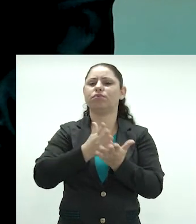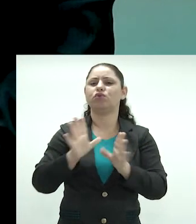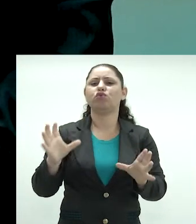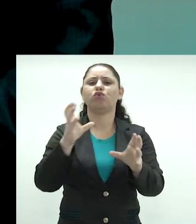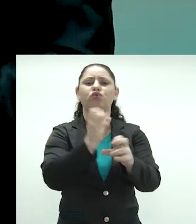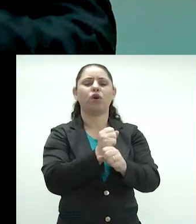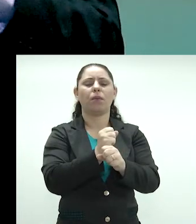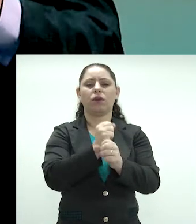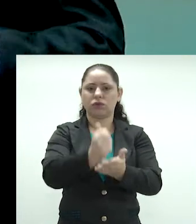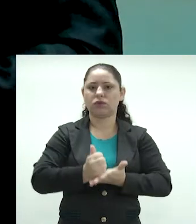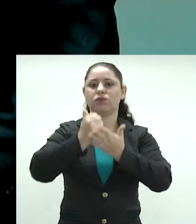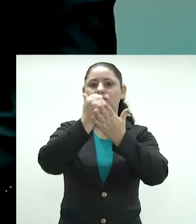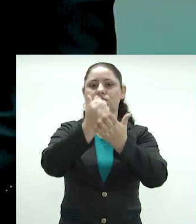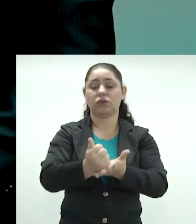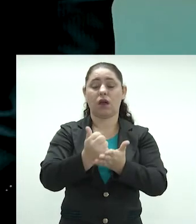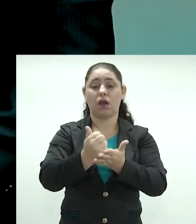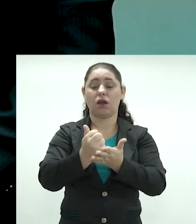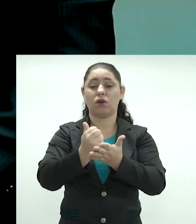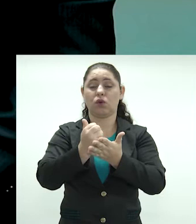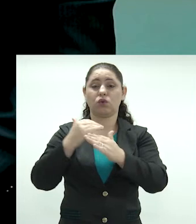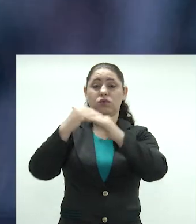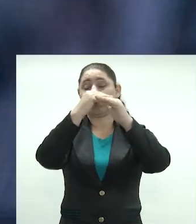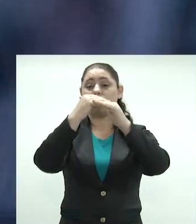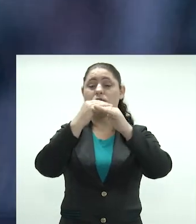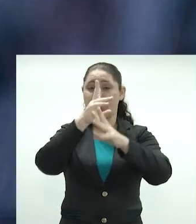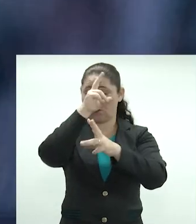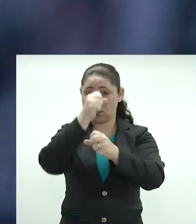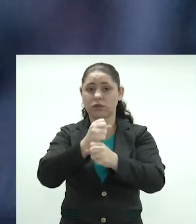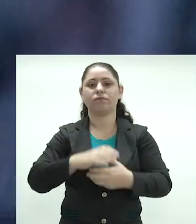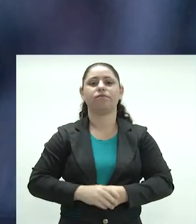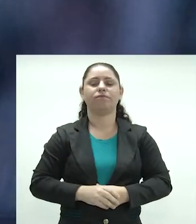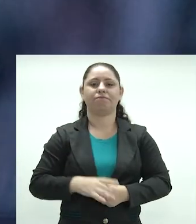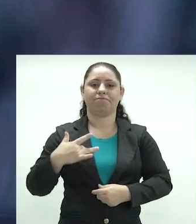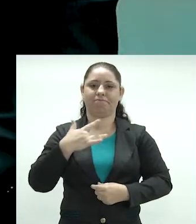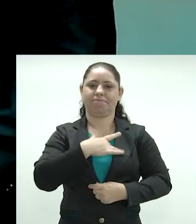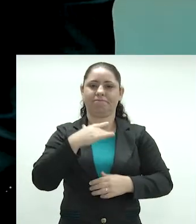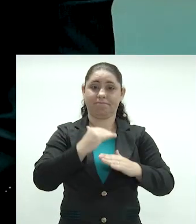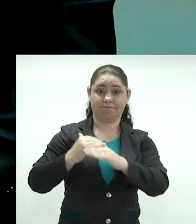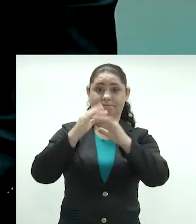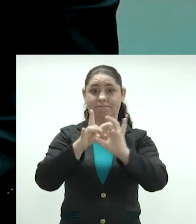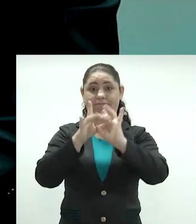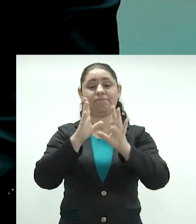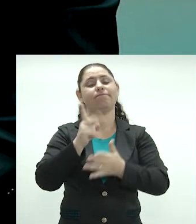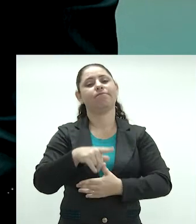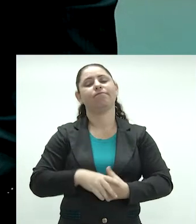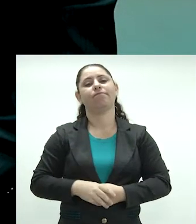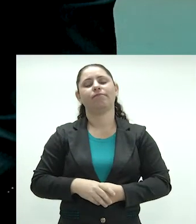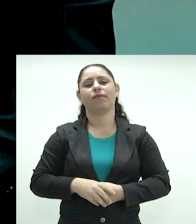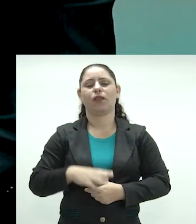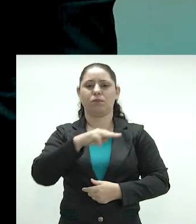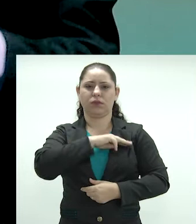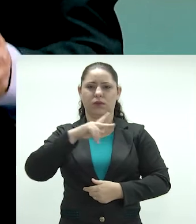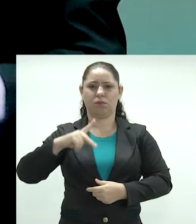muito para contribuir para que o Estado Democrático de Direito no Brasil se fortaleça. Ele é saudável para o regime democrático, né? Sim, quando construir o Ministério